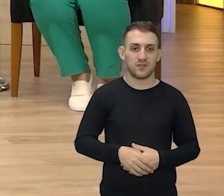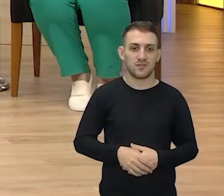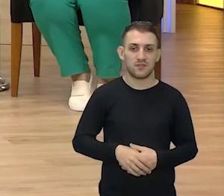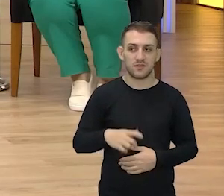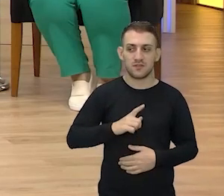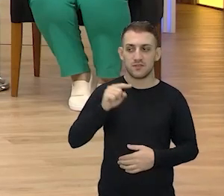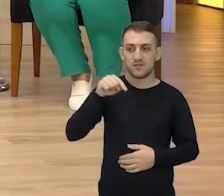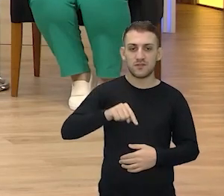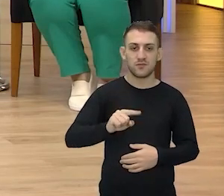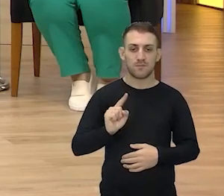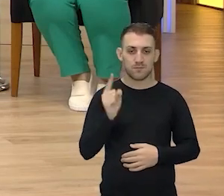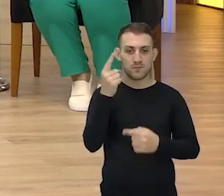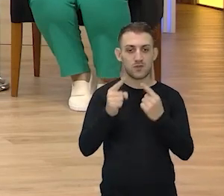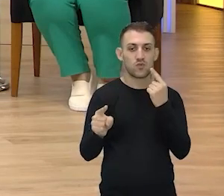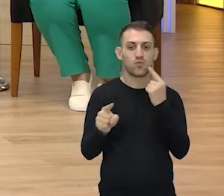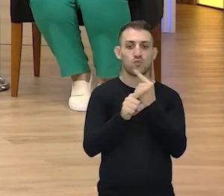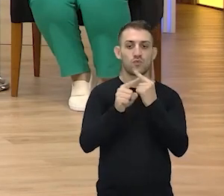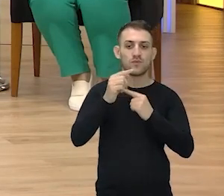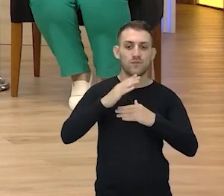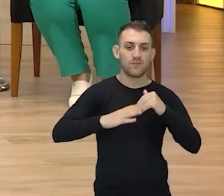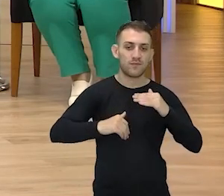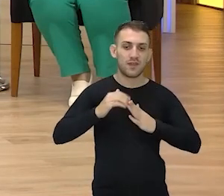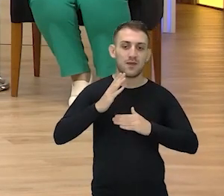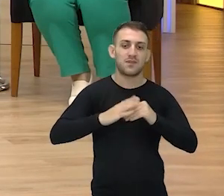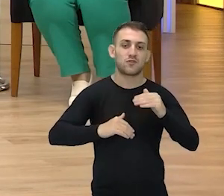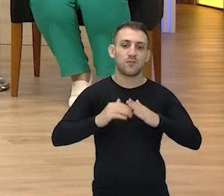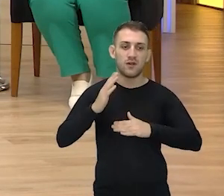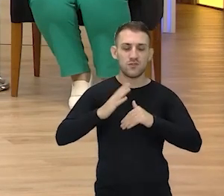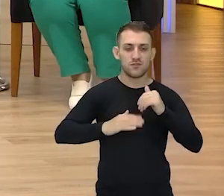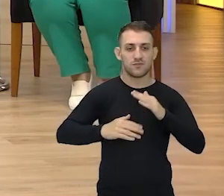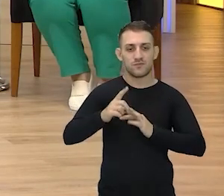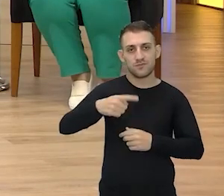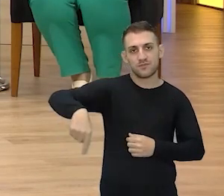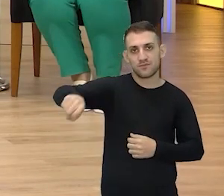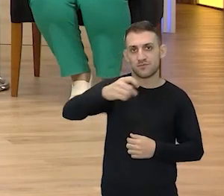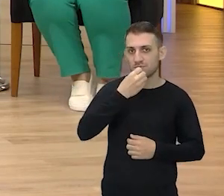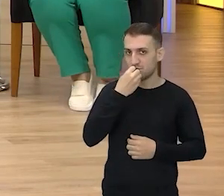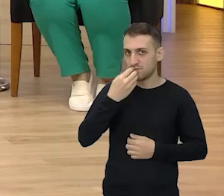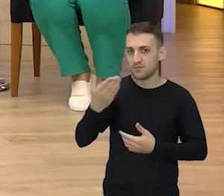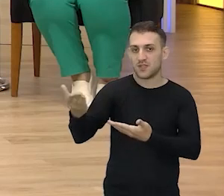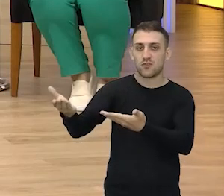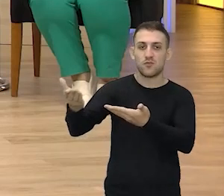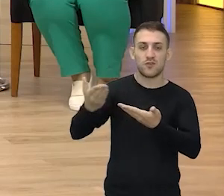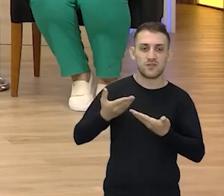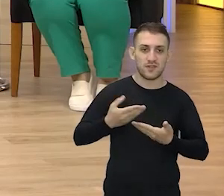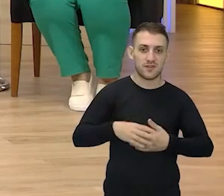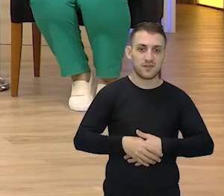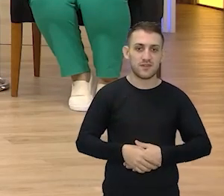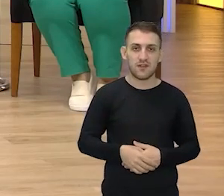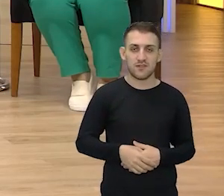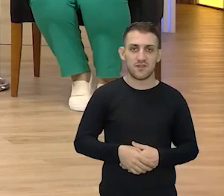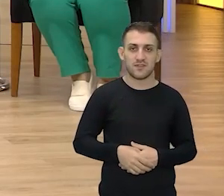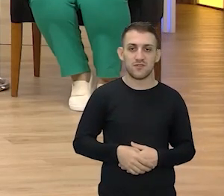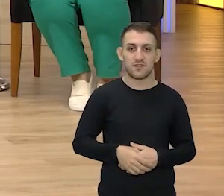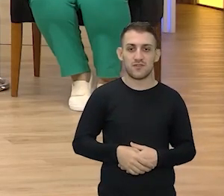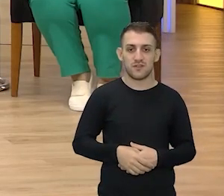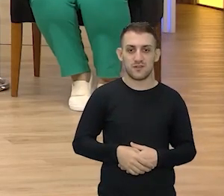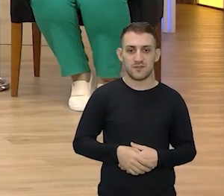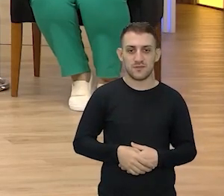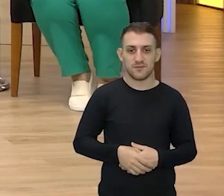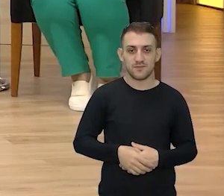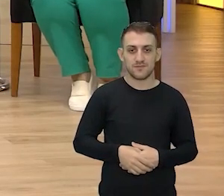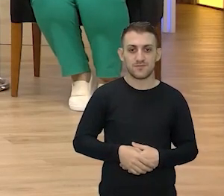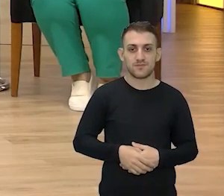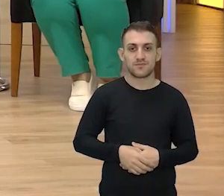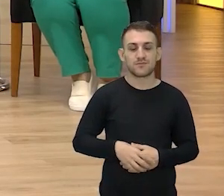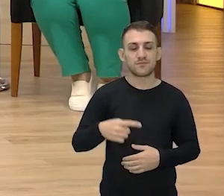primeiro encontro de práticas inspiradoras. Sejam bem-vindas. Muito obrigada, Vanderlei. Bom, eu